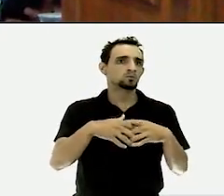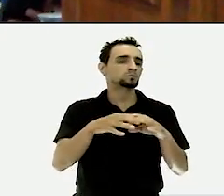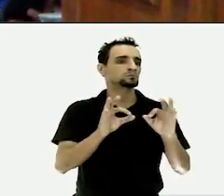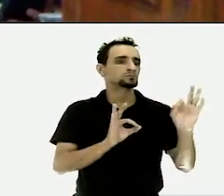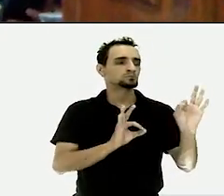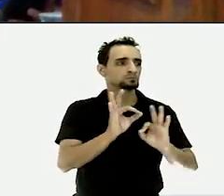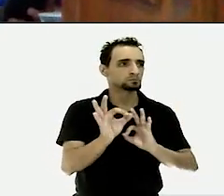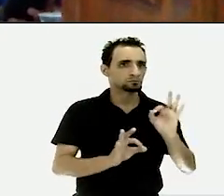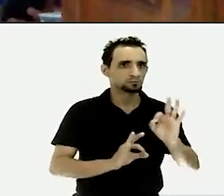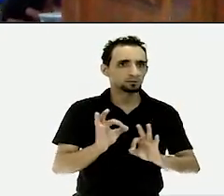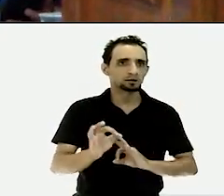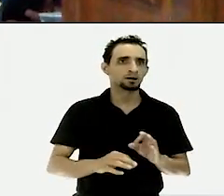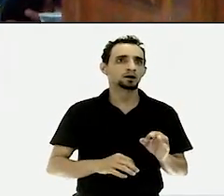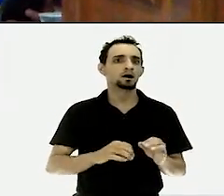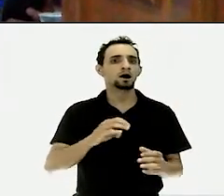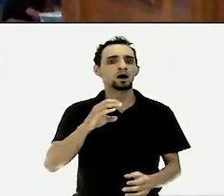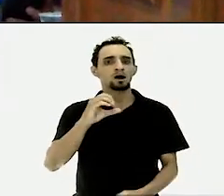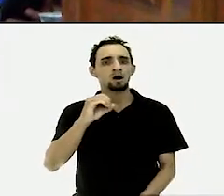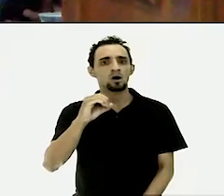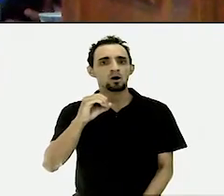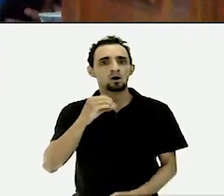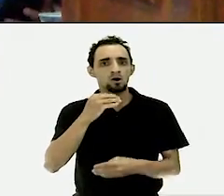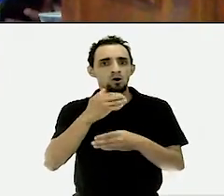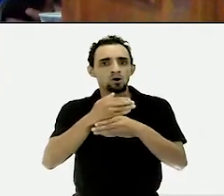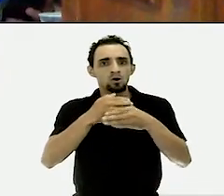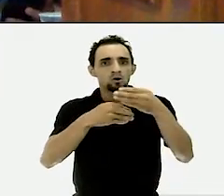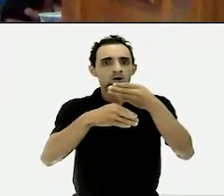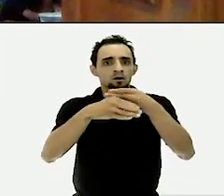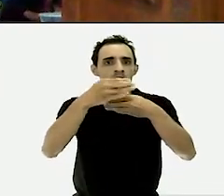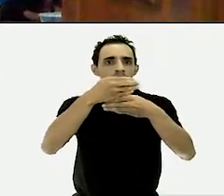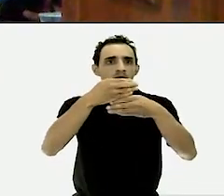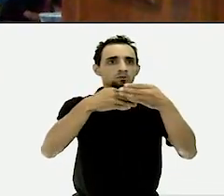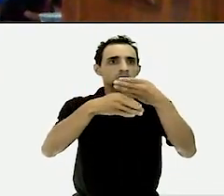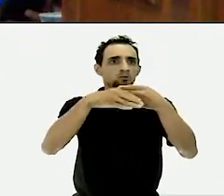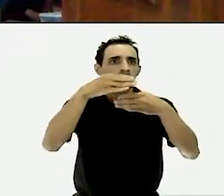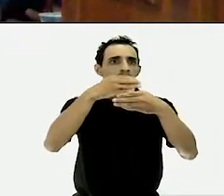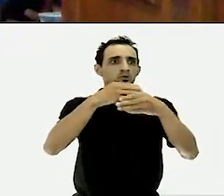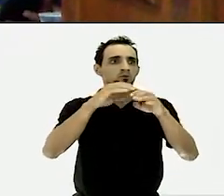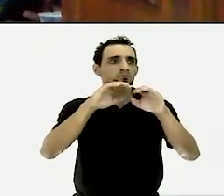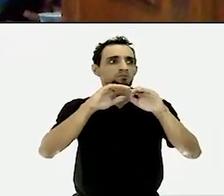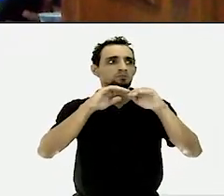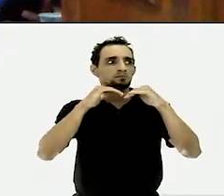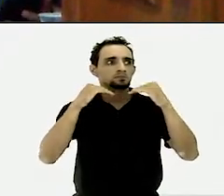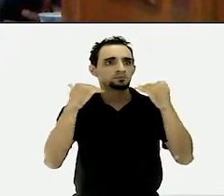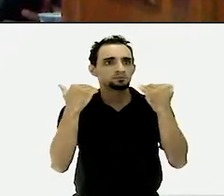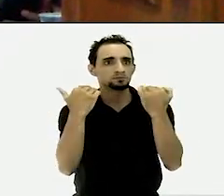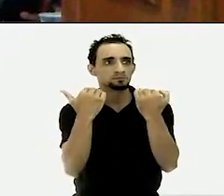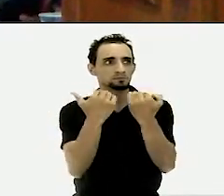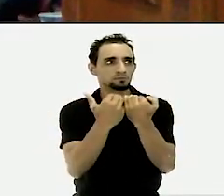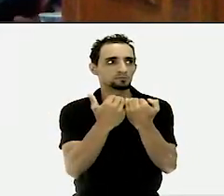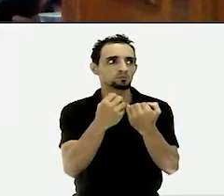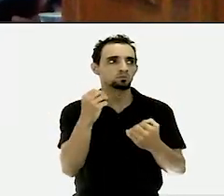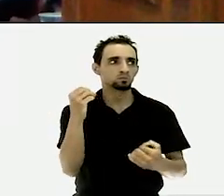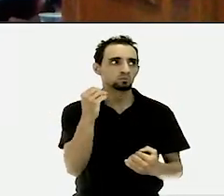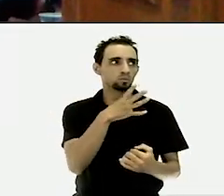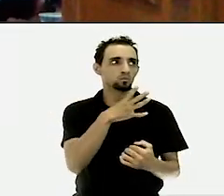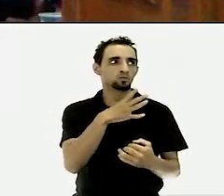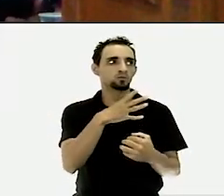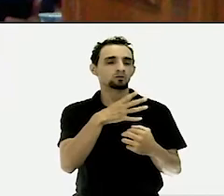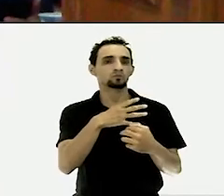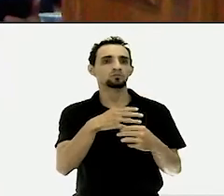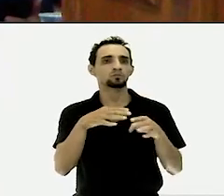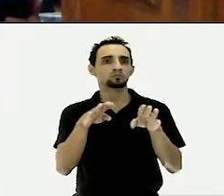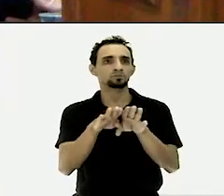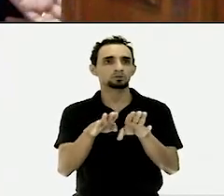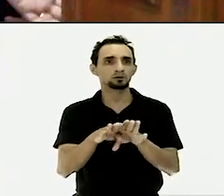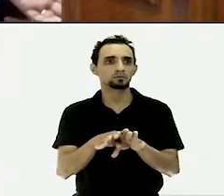o João Batista Ribeiro, o Coronel Leite, né? Tem como. Um exemplo. Então, só para deixar claro que daqui para frente